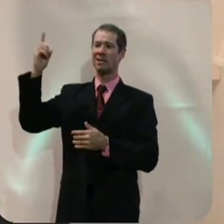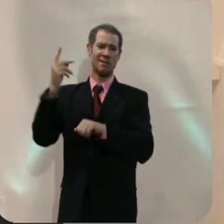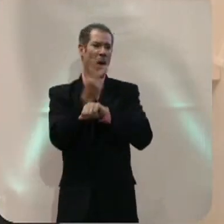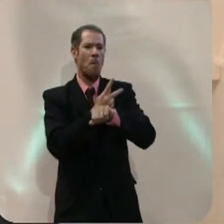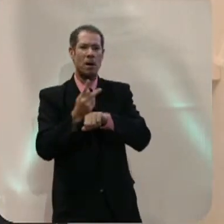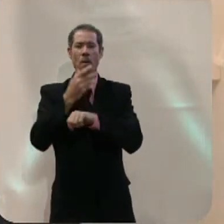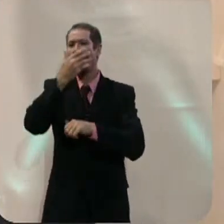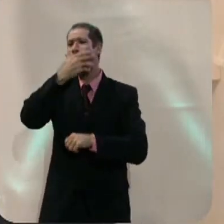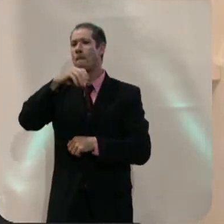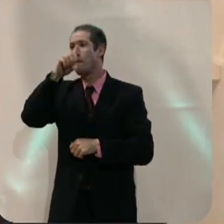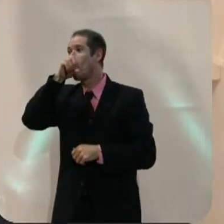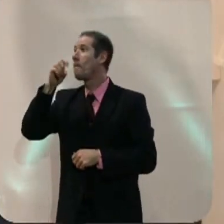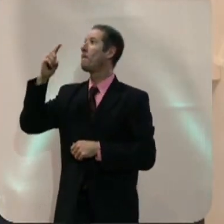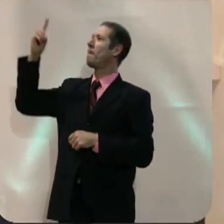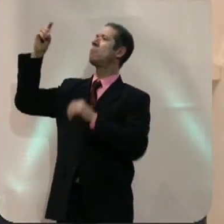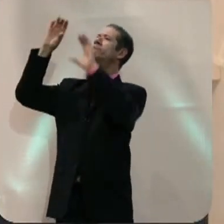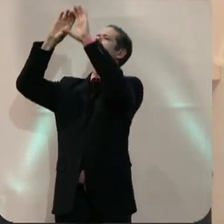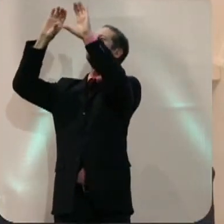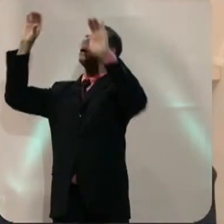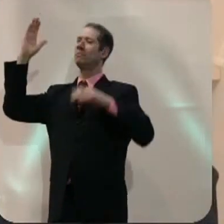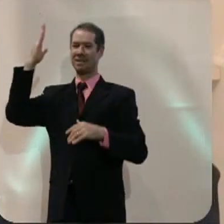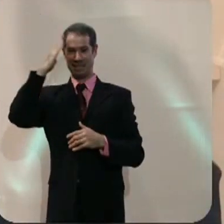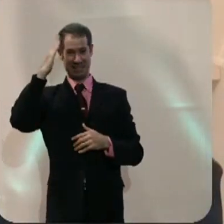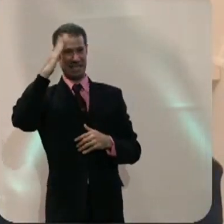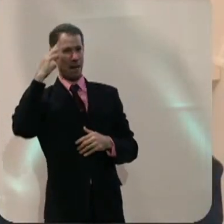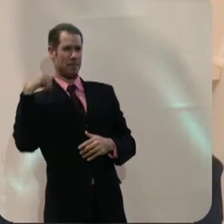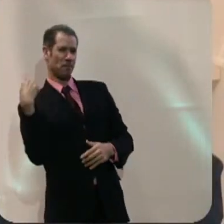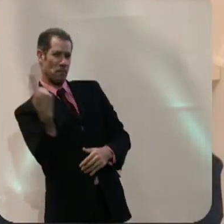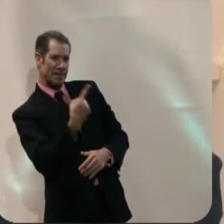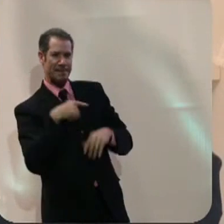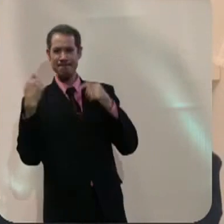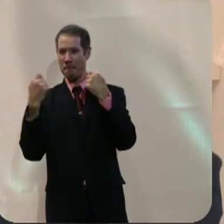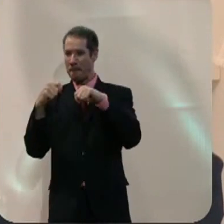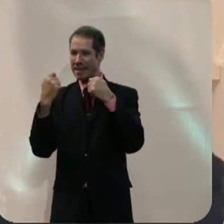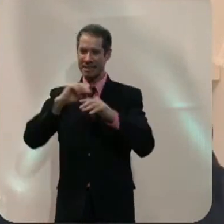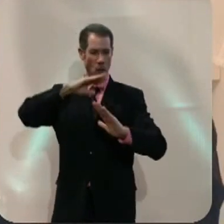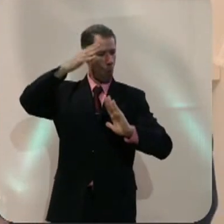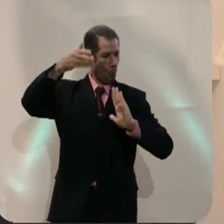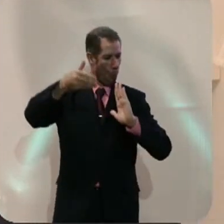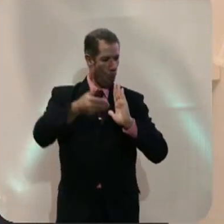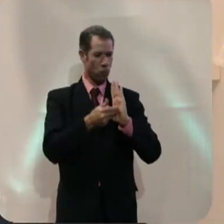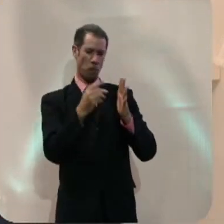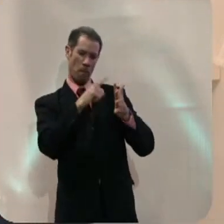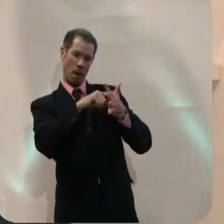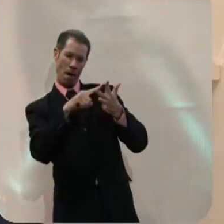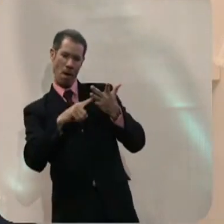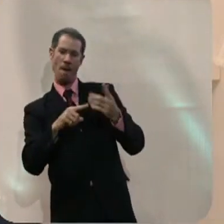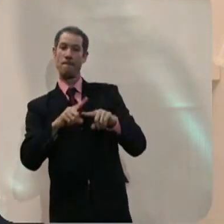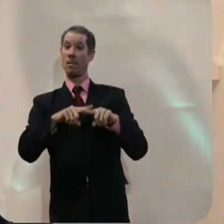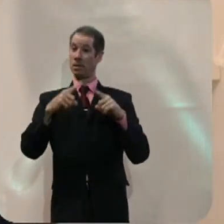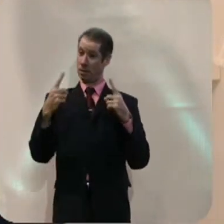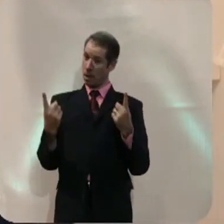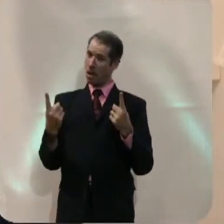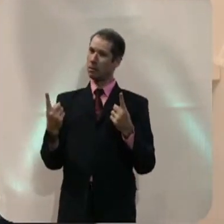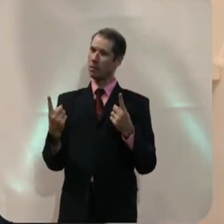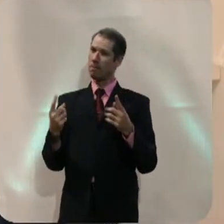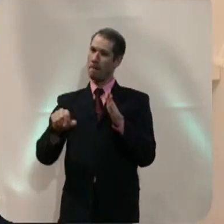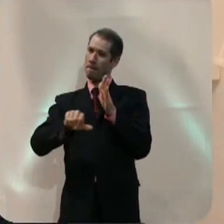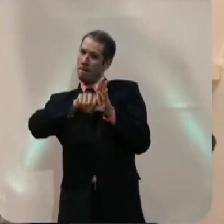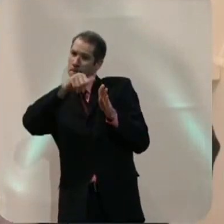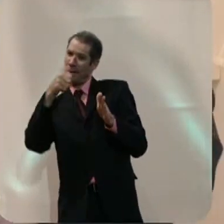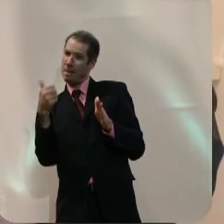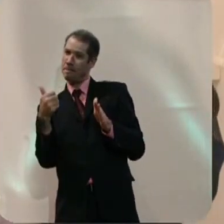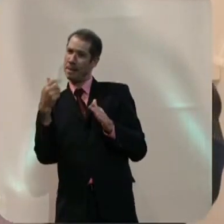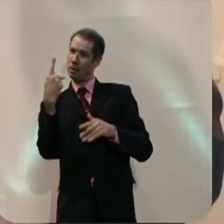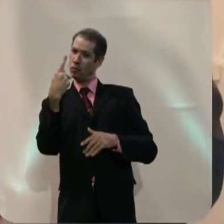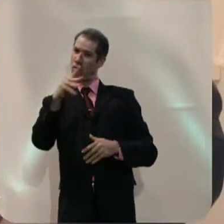O Pai de vocês que está no céu sabe que vocês precisam de tudo isso. Portanto, ponham em primeiro lugar